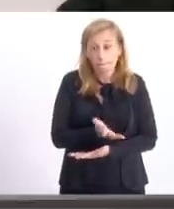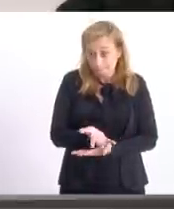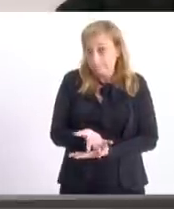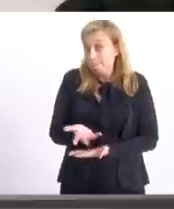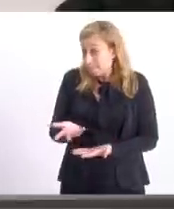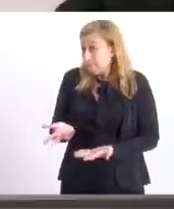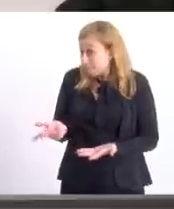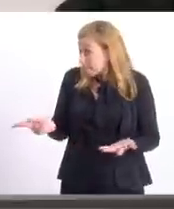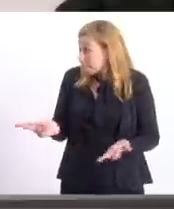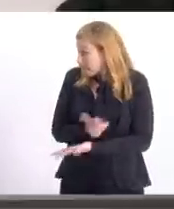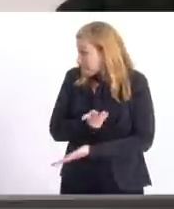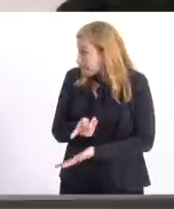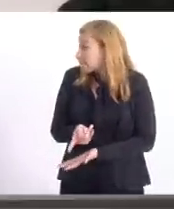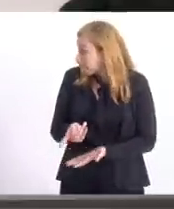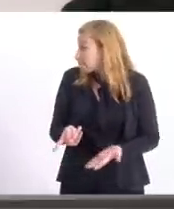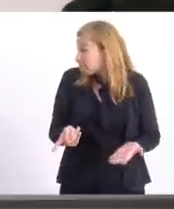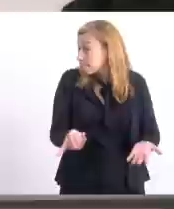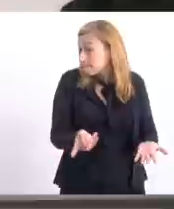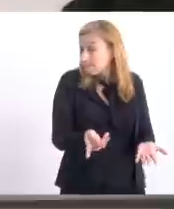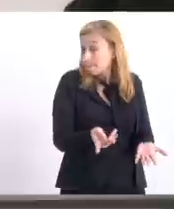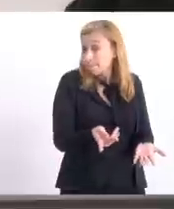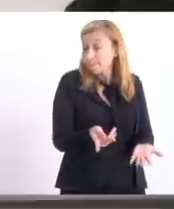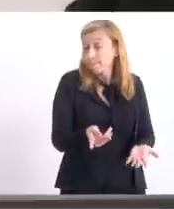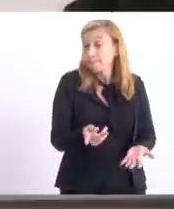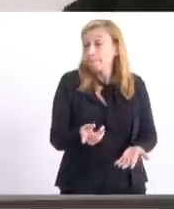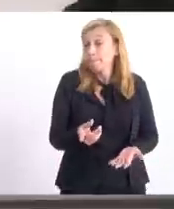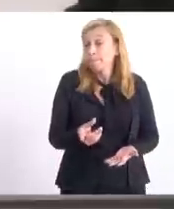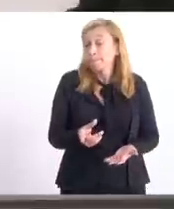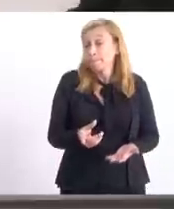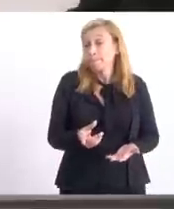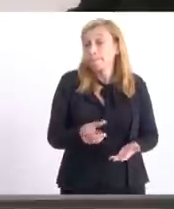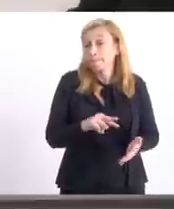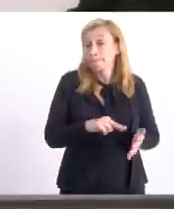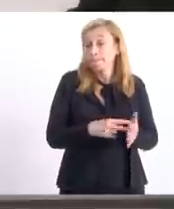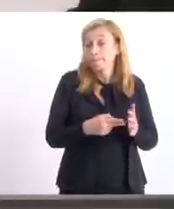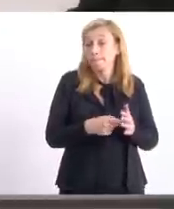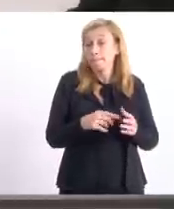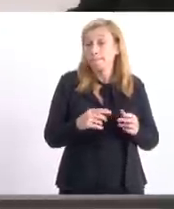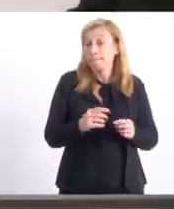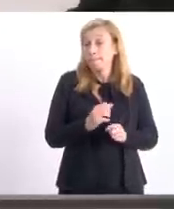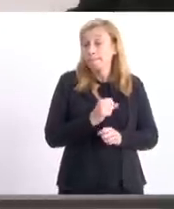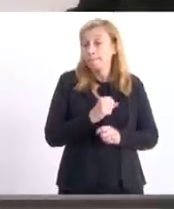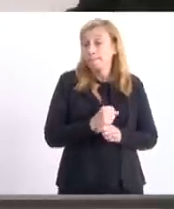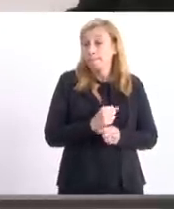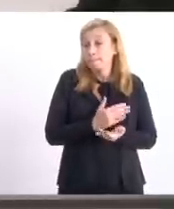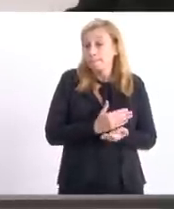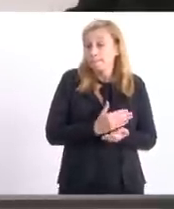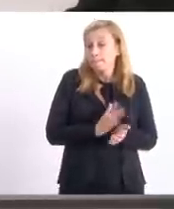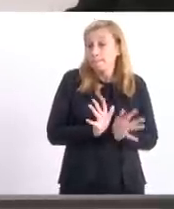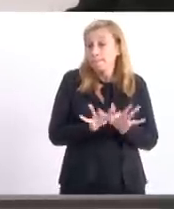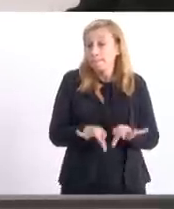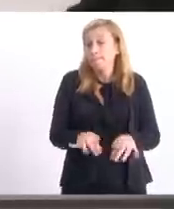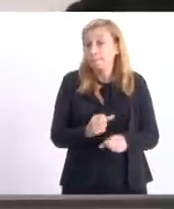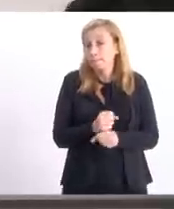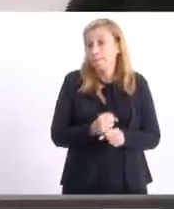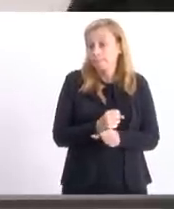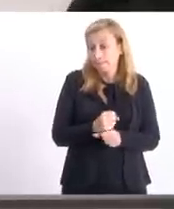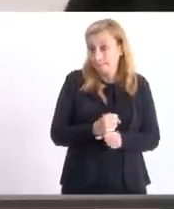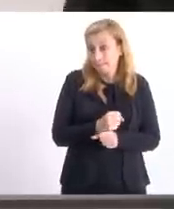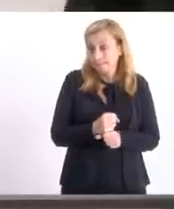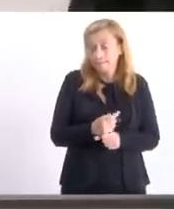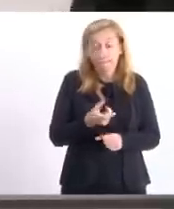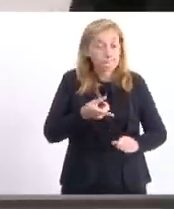É isso que vai acontecer. Como nós já vamos ter caixa significativo na virada do ano e nós não vamos poder